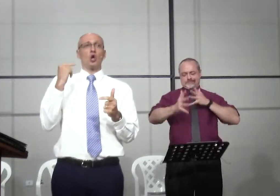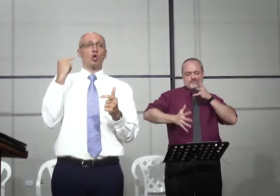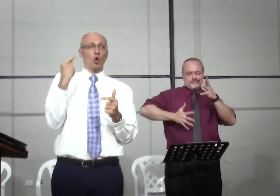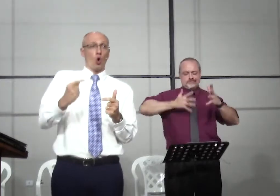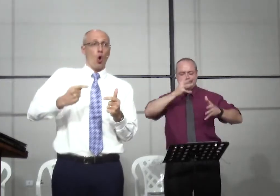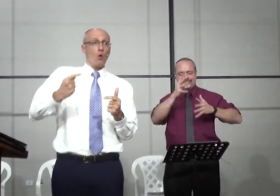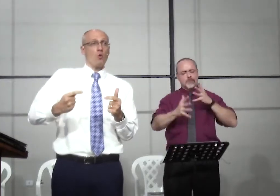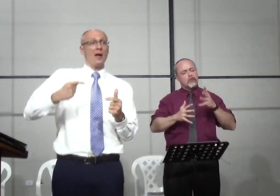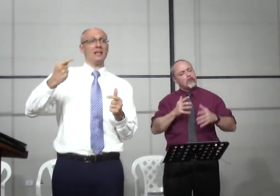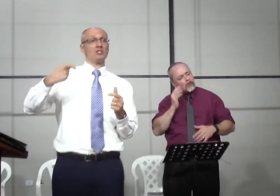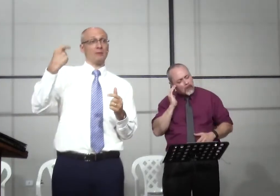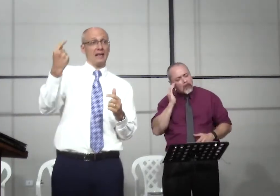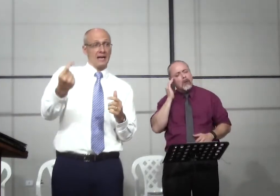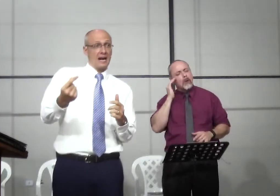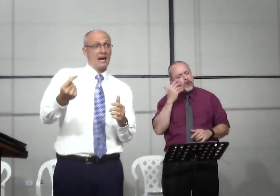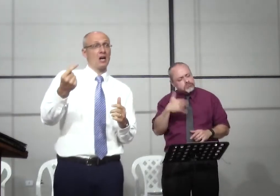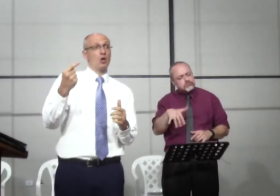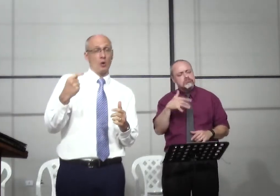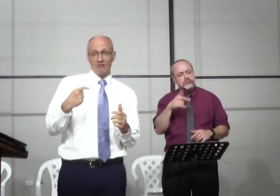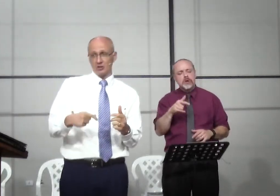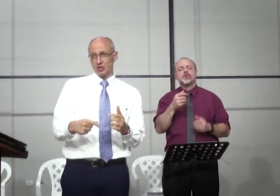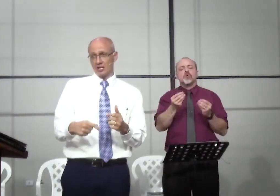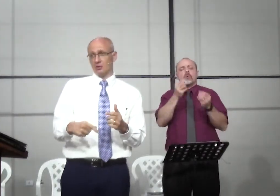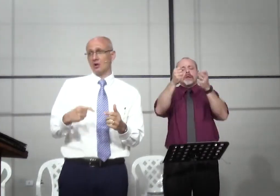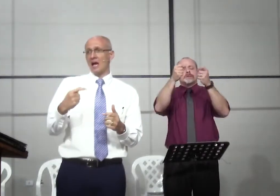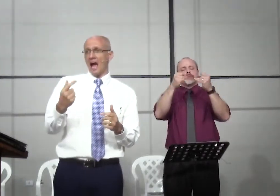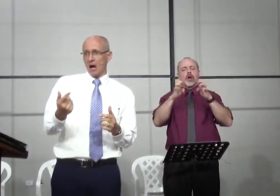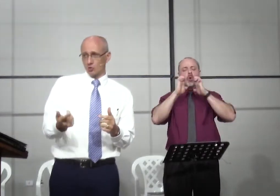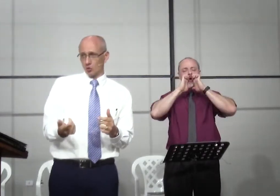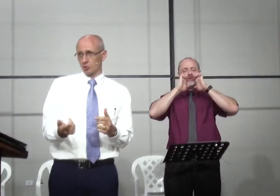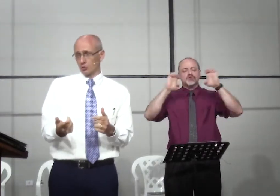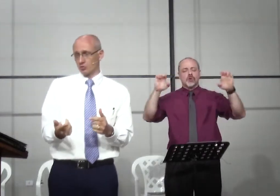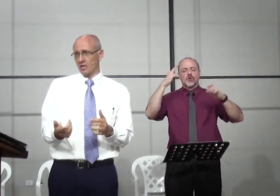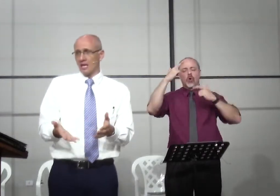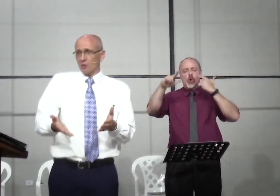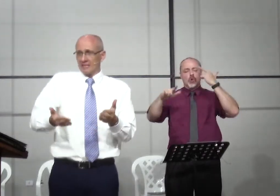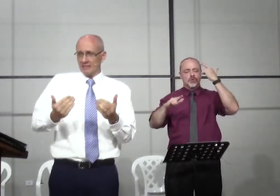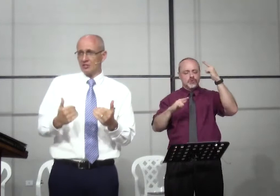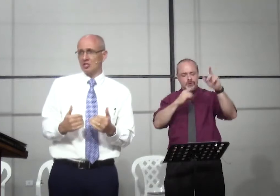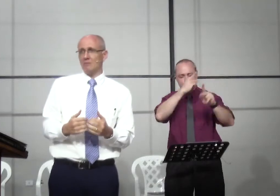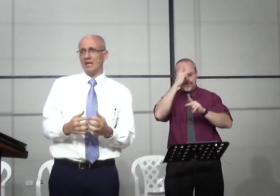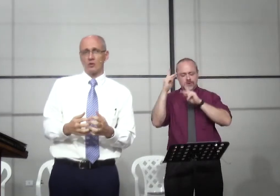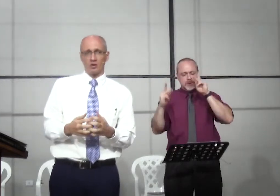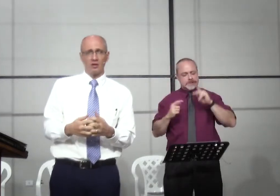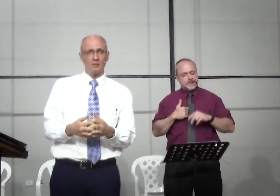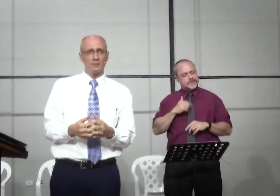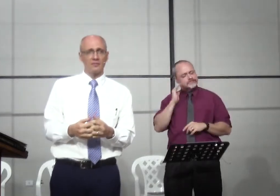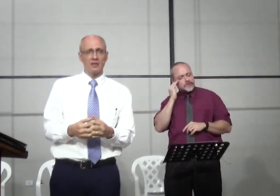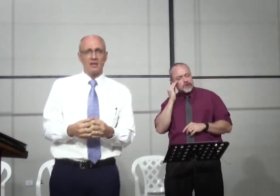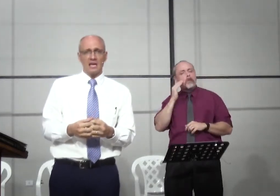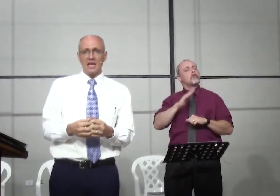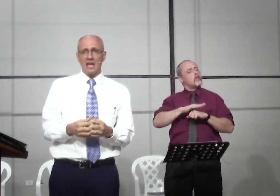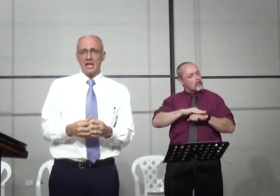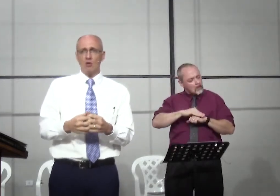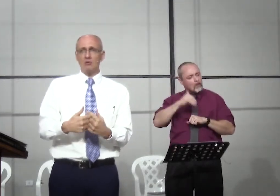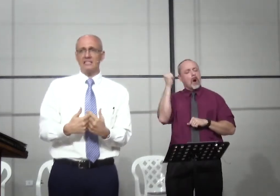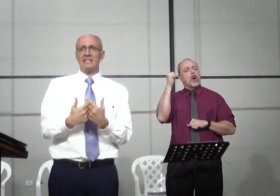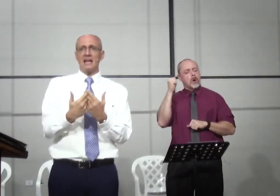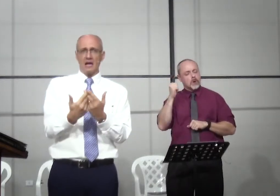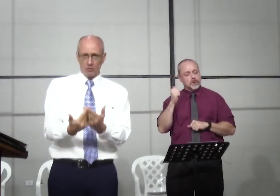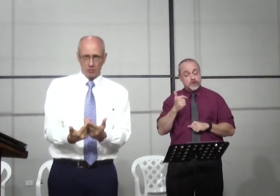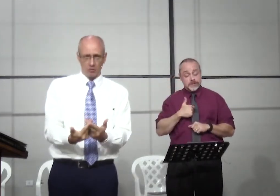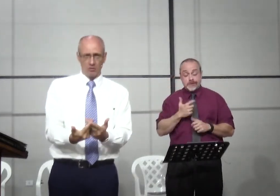entender como explicar o evangelho aos outros. Eu entendi melhor e